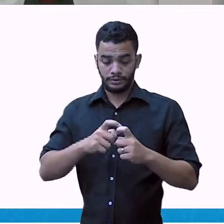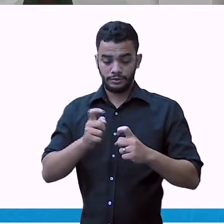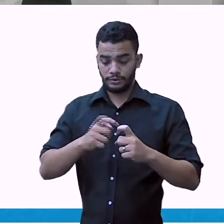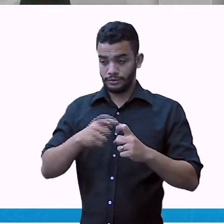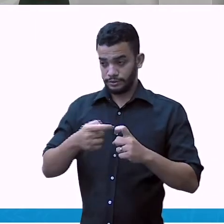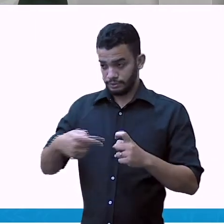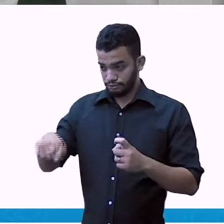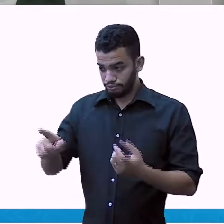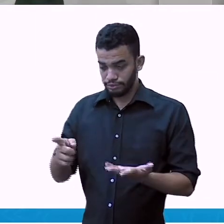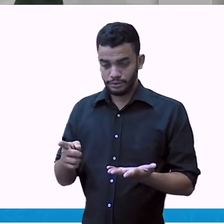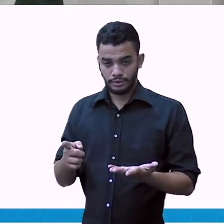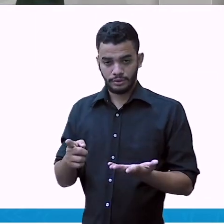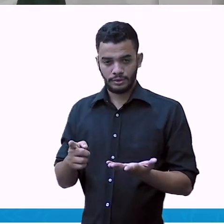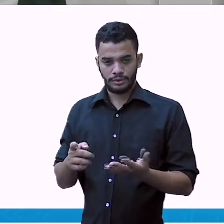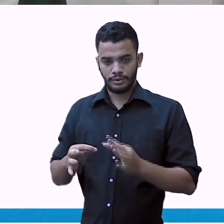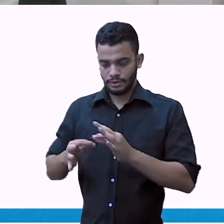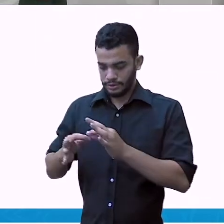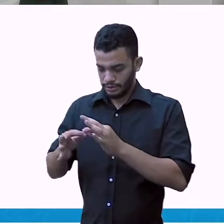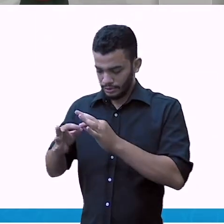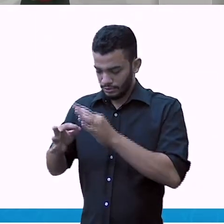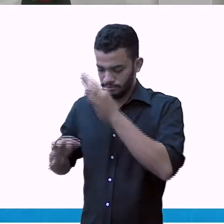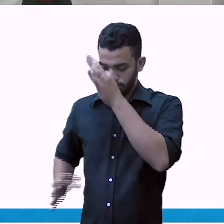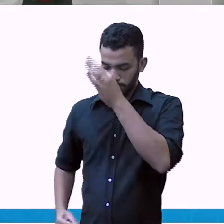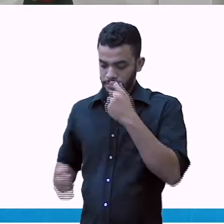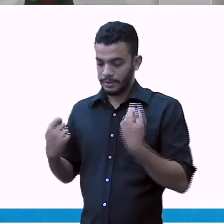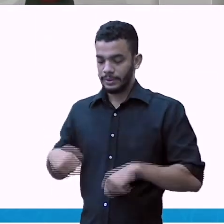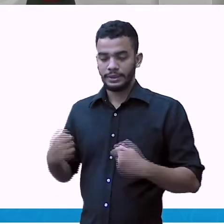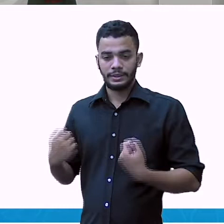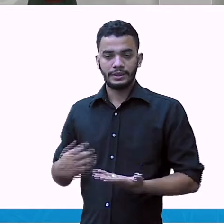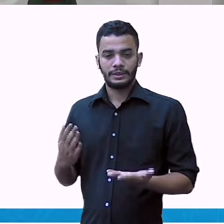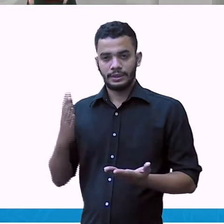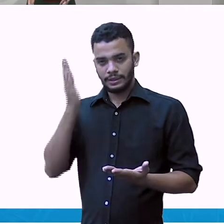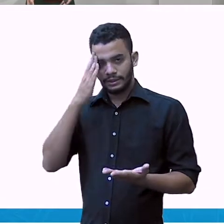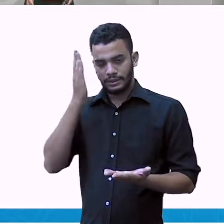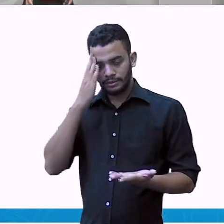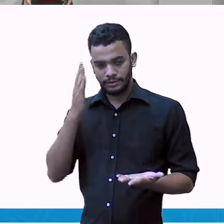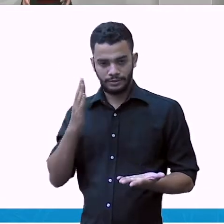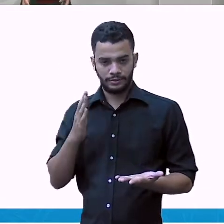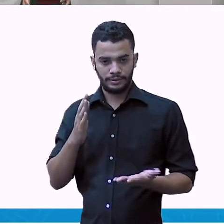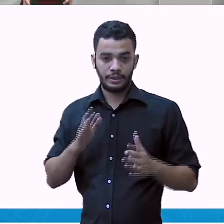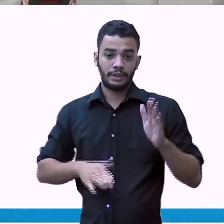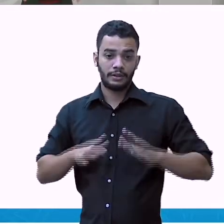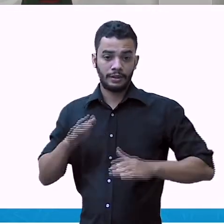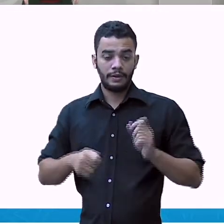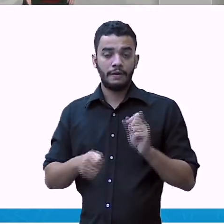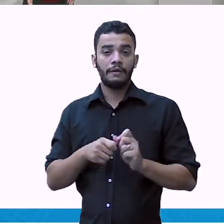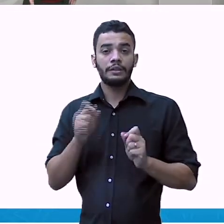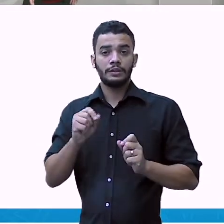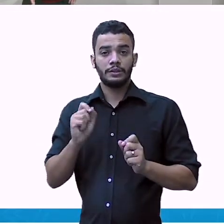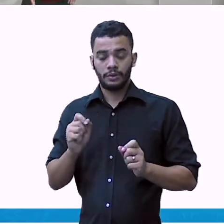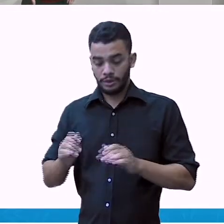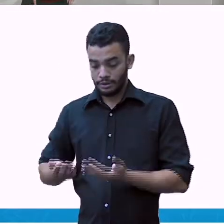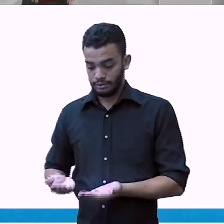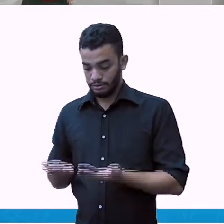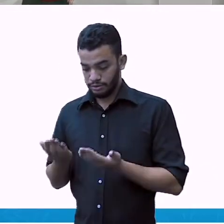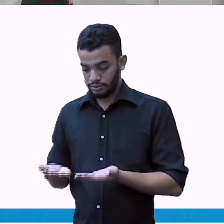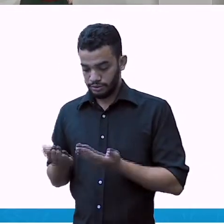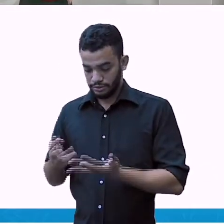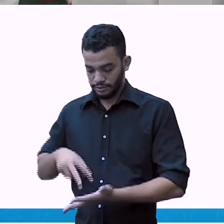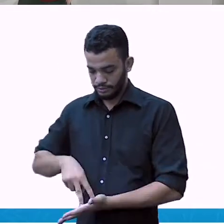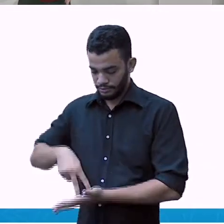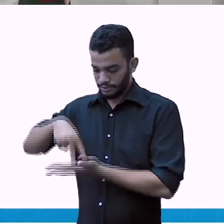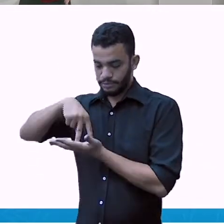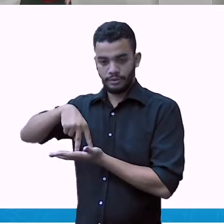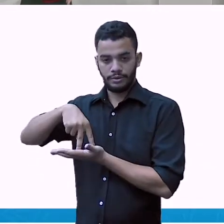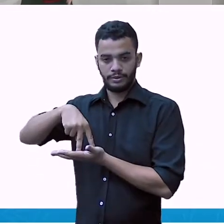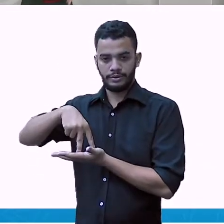seu pediatra e quando você chega lá, ele manda você subir a balança, naquela balança que você subiu,